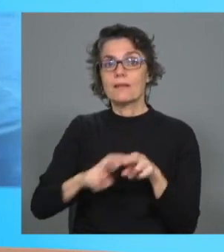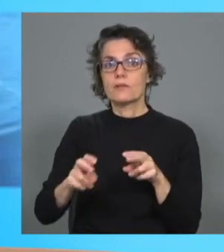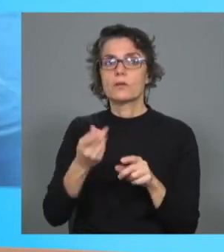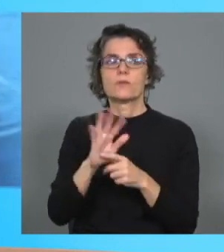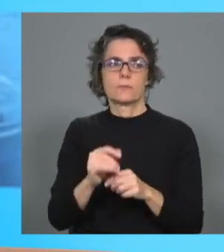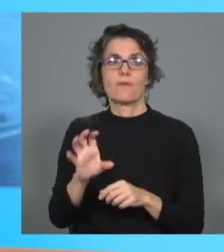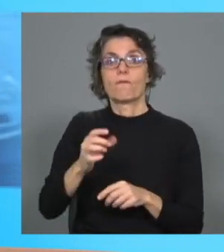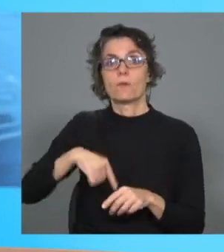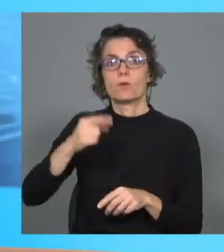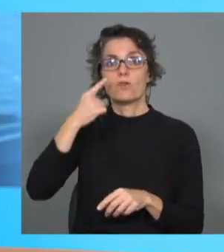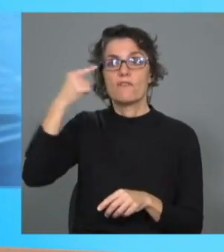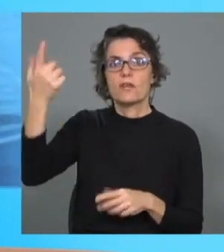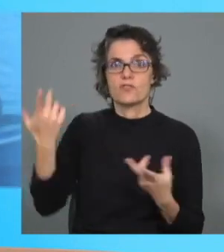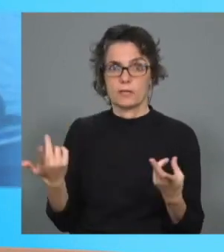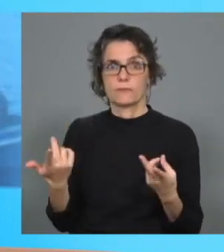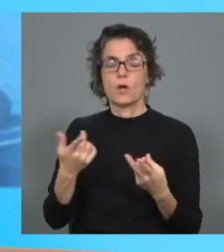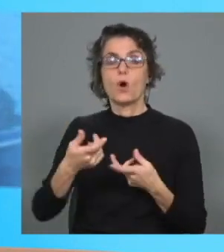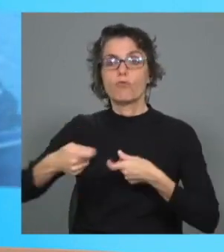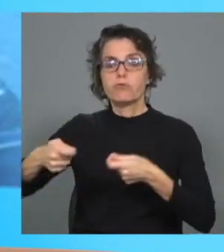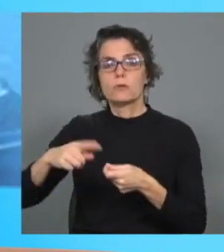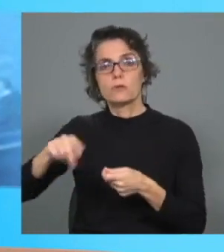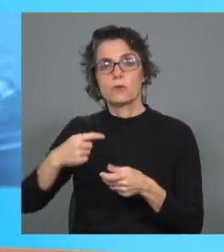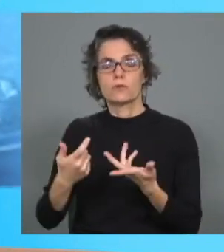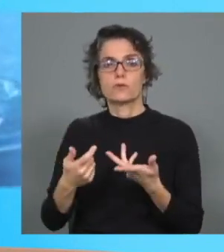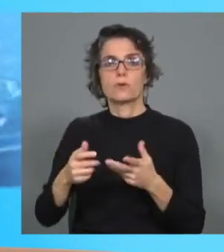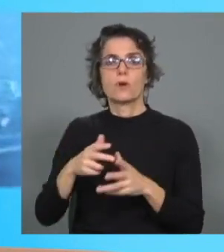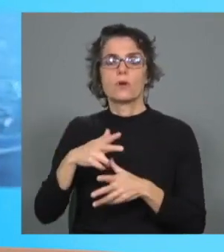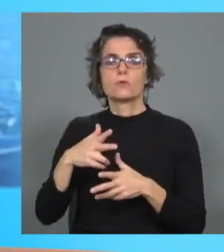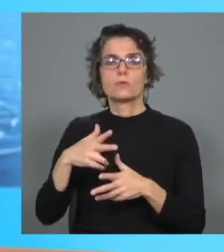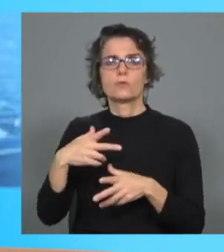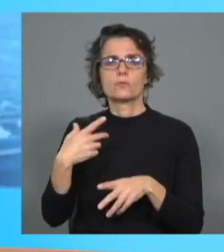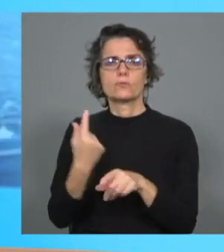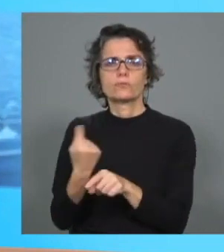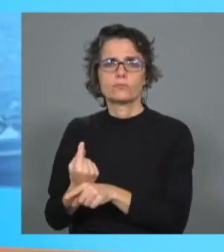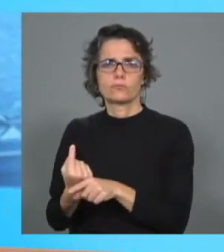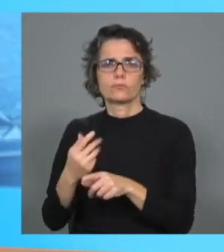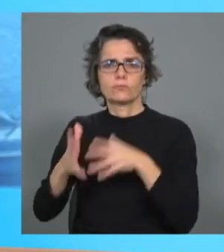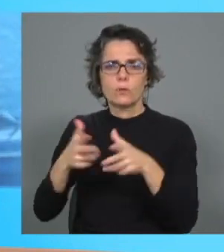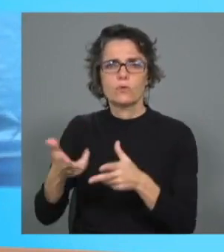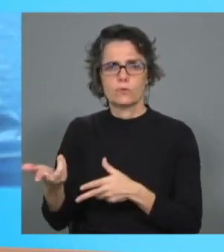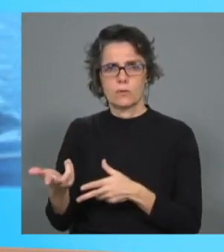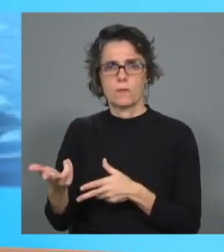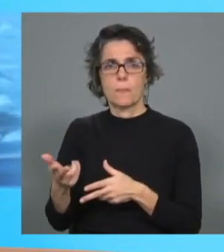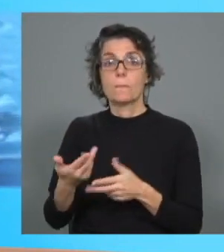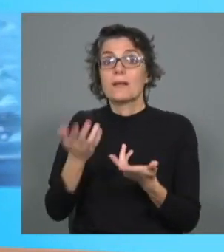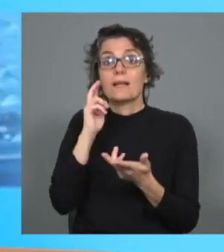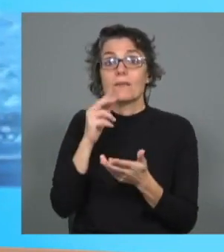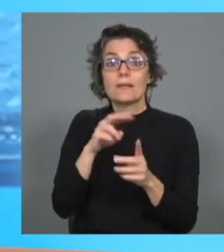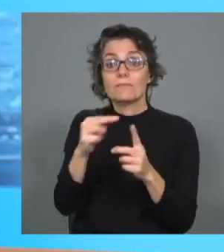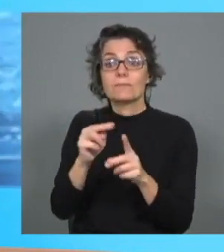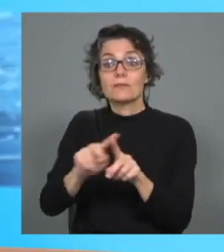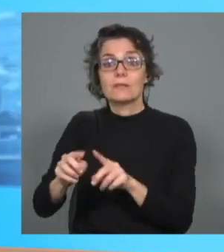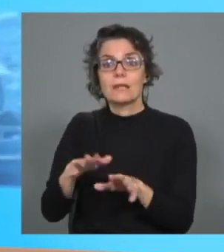viajamos e a forma como consumimos os produtos que são gerados globalmente. Portanto, há muitos passos que têm que ser dados.